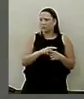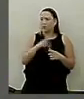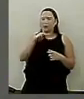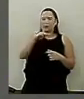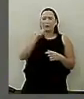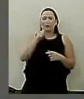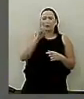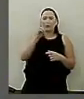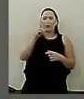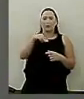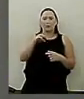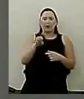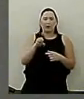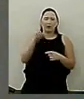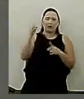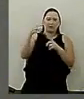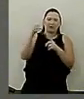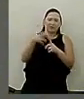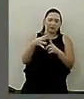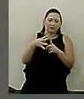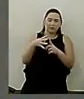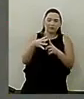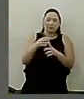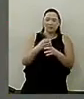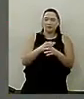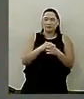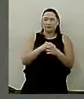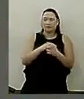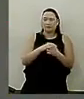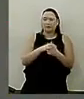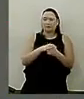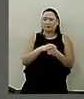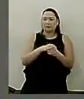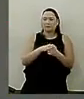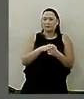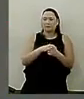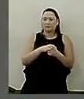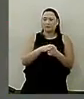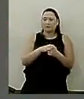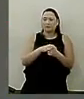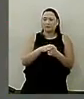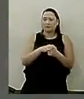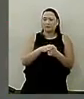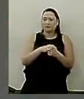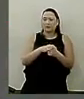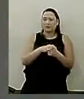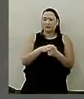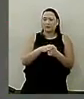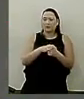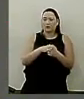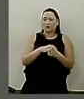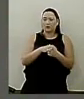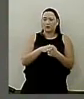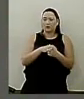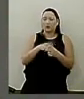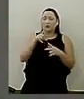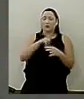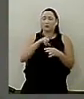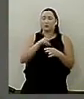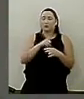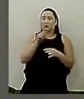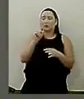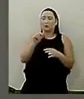Maomé é o profeta, mas ele é comum. E é por isso que ela achou que valia a